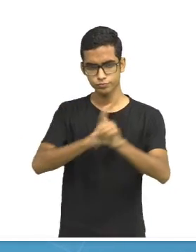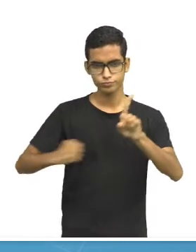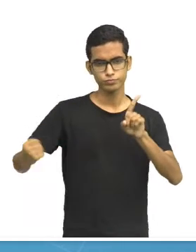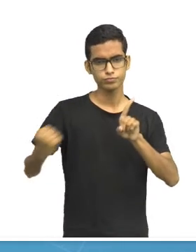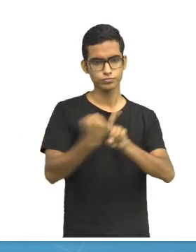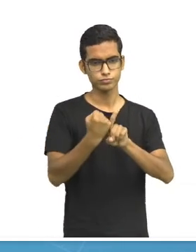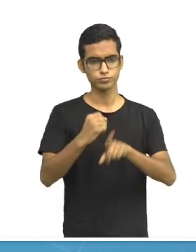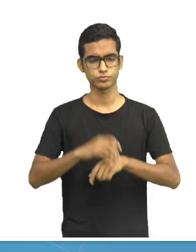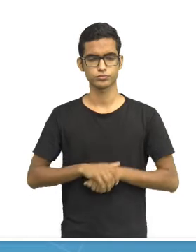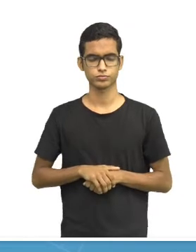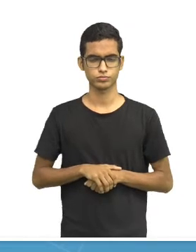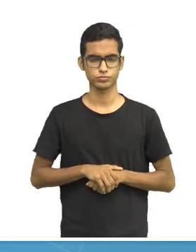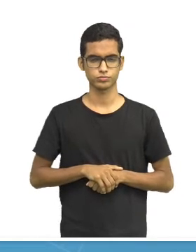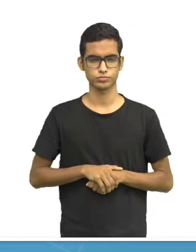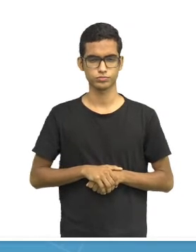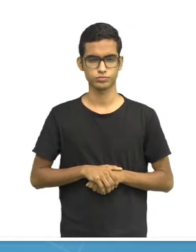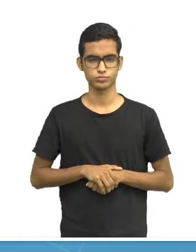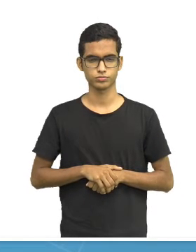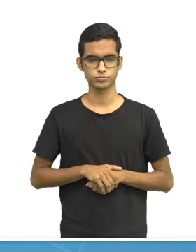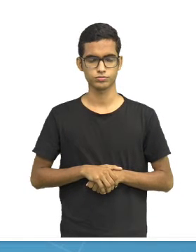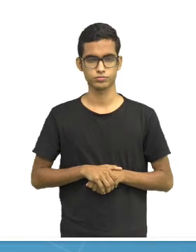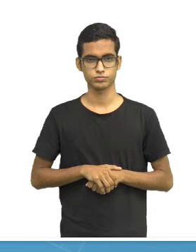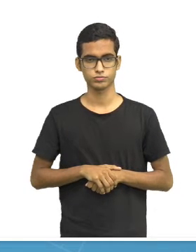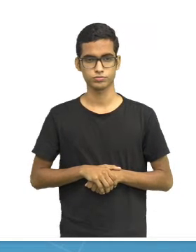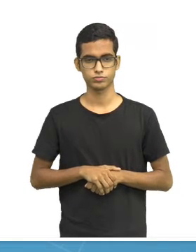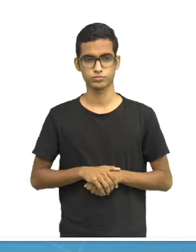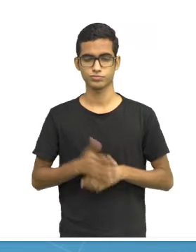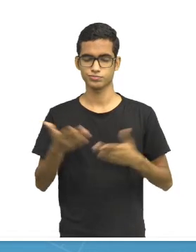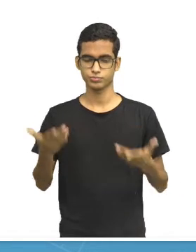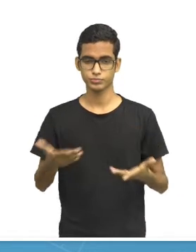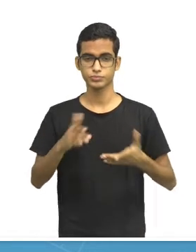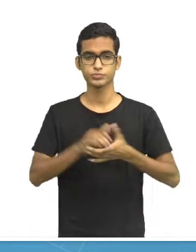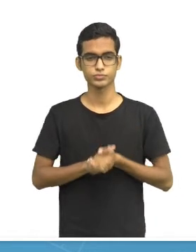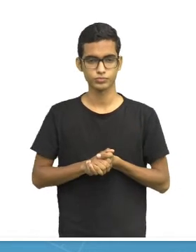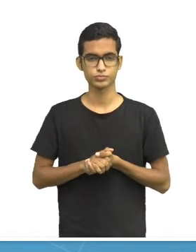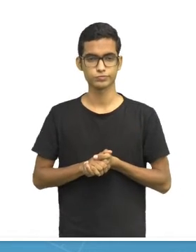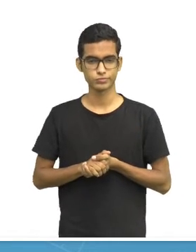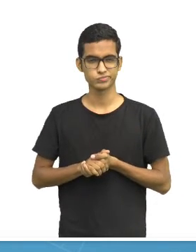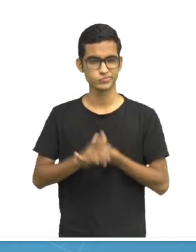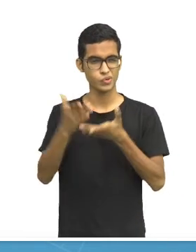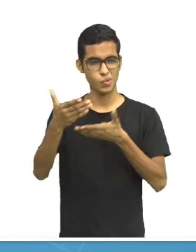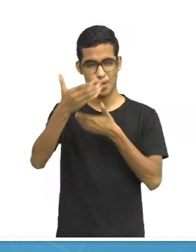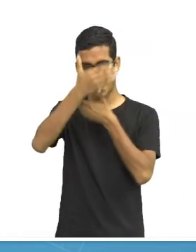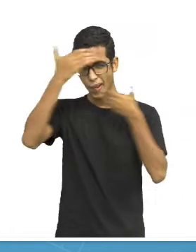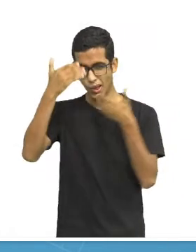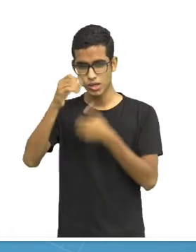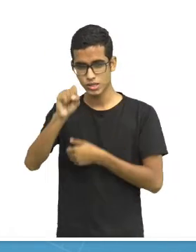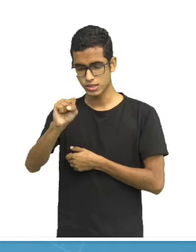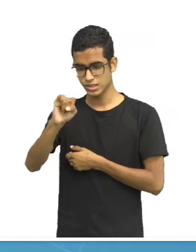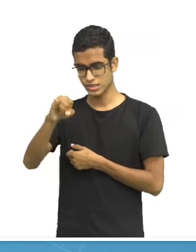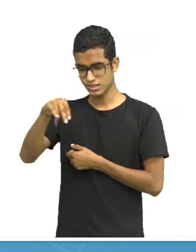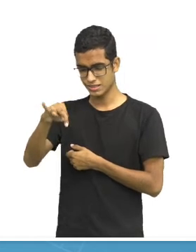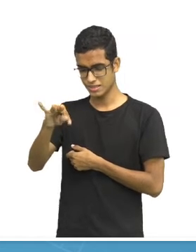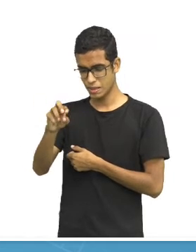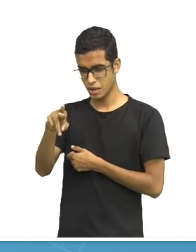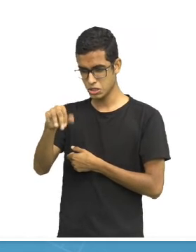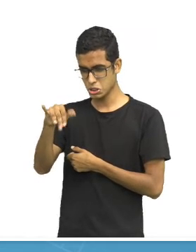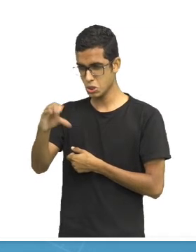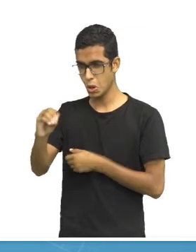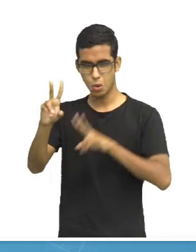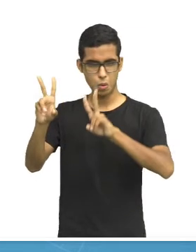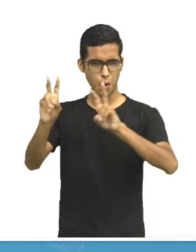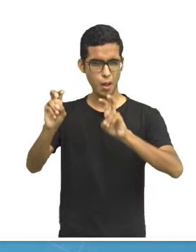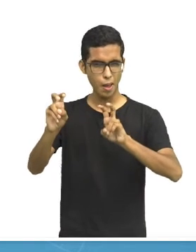inadequação presente na sociedade. Não, o cubismo sintético ele não se preocupava com esses temas, tá? Já